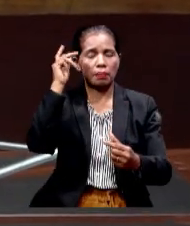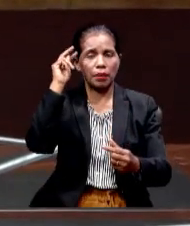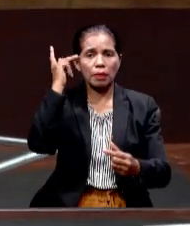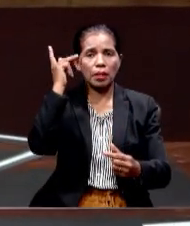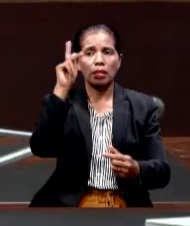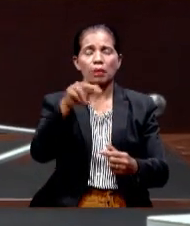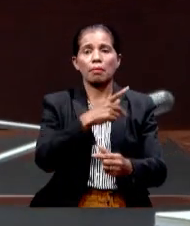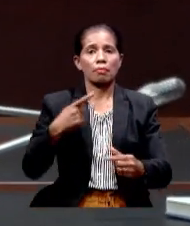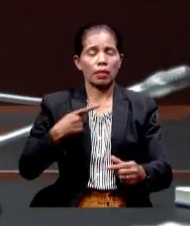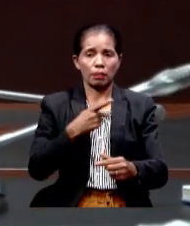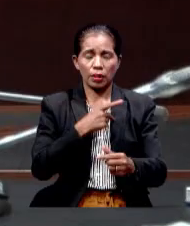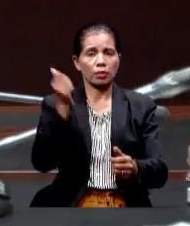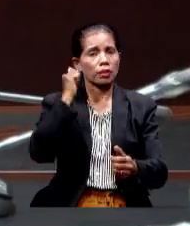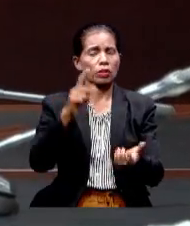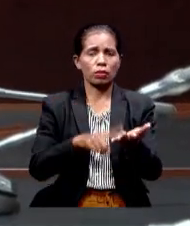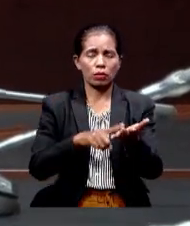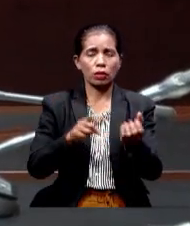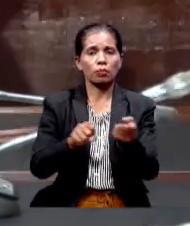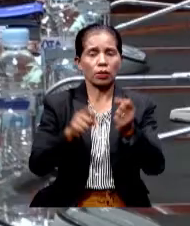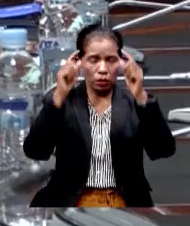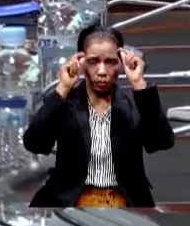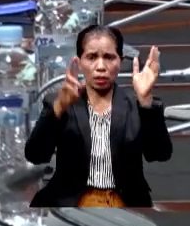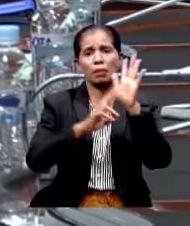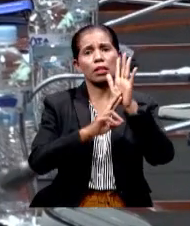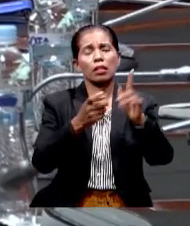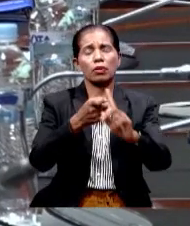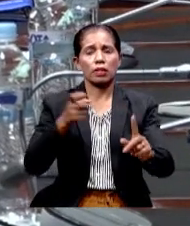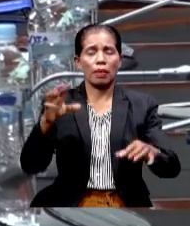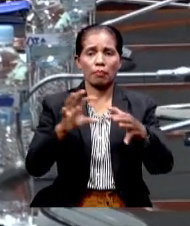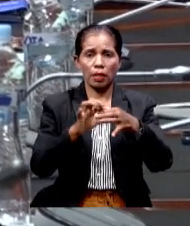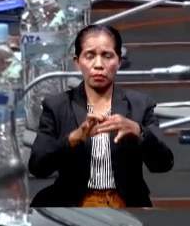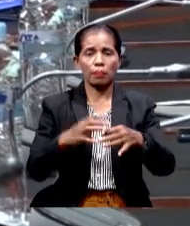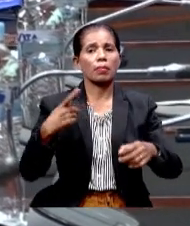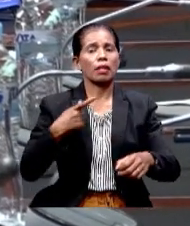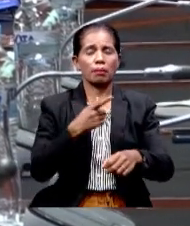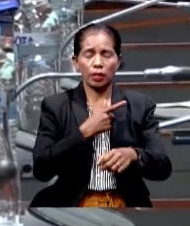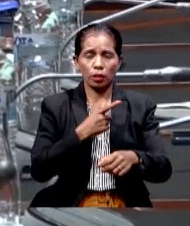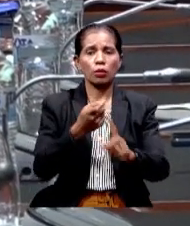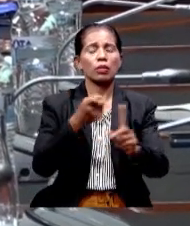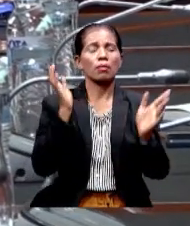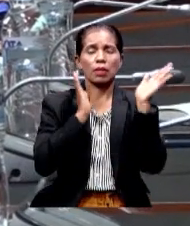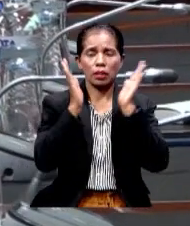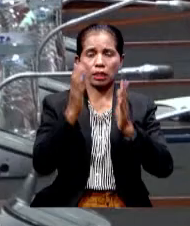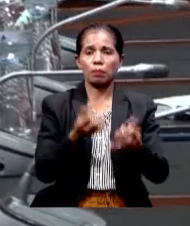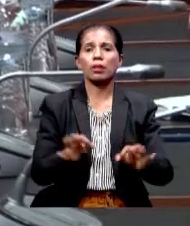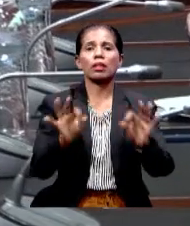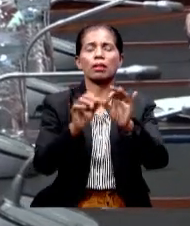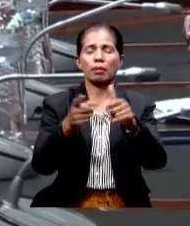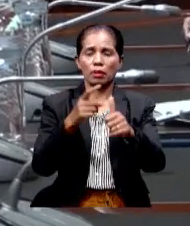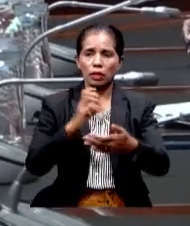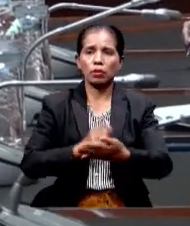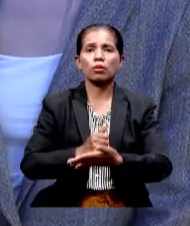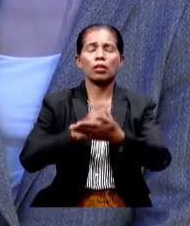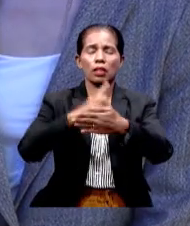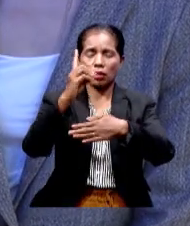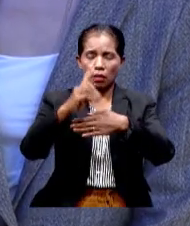apoia para Timor-Leste. Representante membro do Parlamento, husi Malaysia, Teten, prioridade na beda huluk, maksei ajuda a desenvolver a